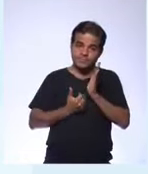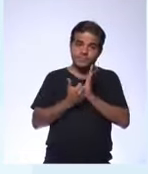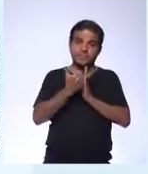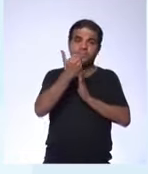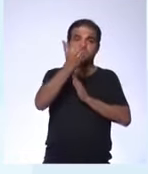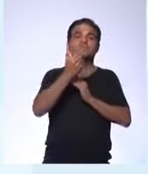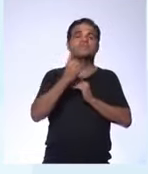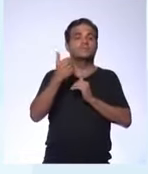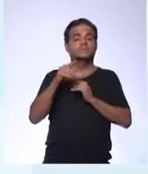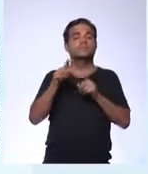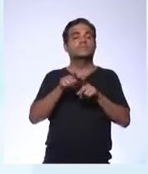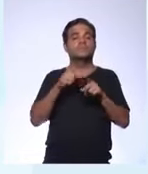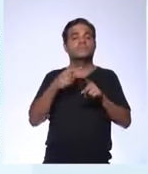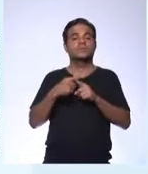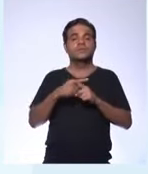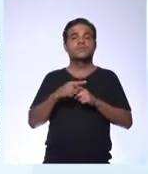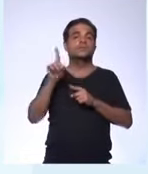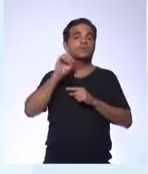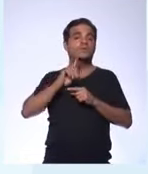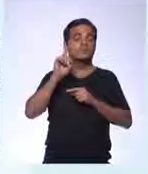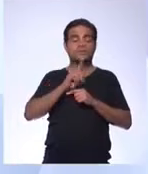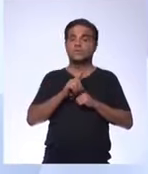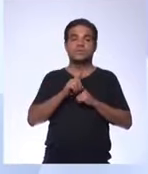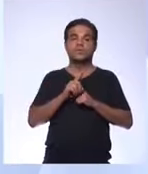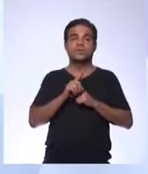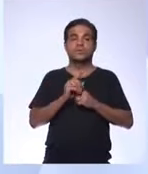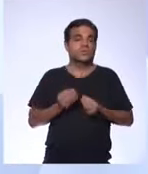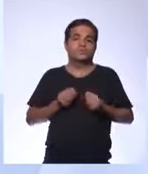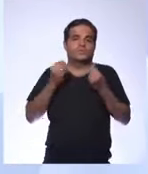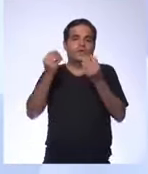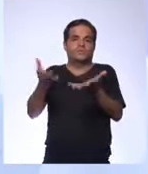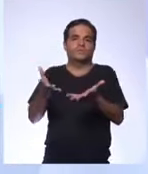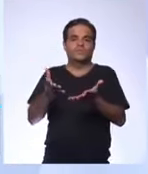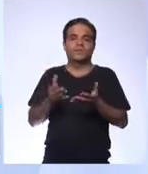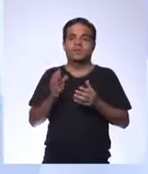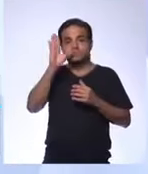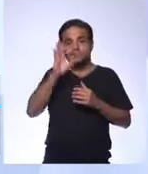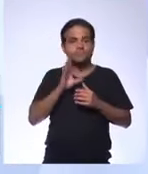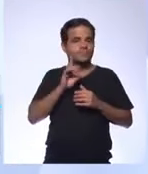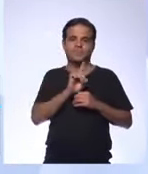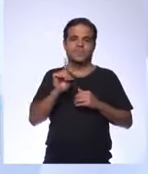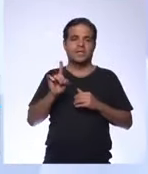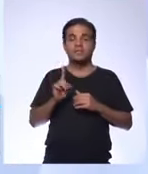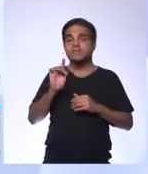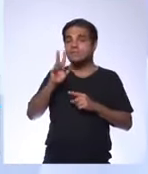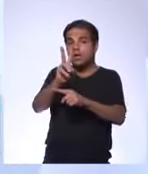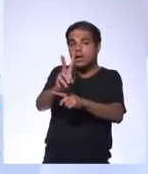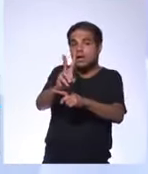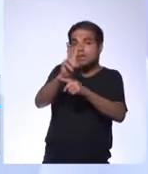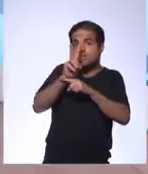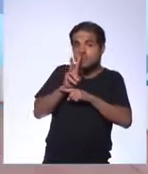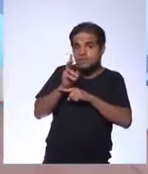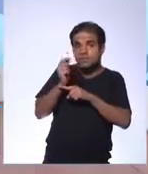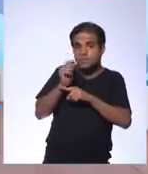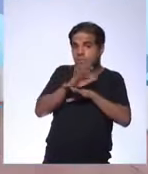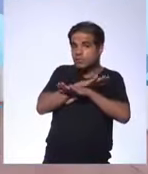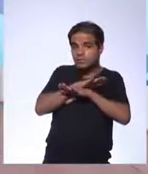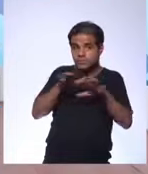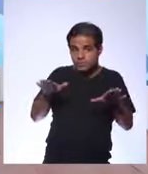dívida externa, porque, afinal de contas, os Estados Unidos não estavam doando dinheiro, eles estavam emprestando, né, professor?